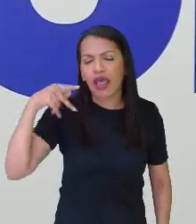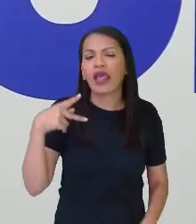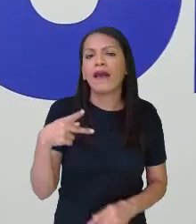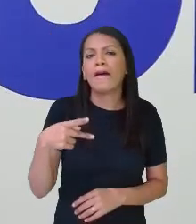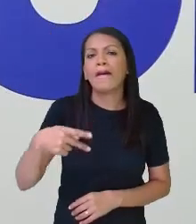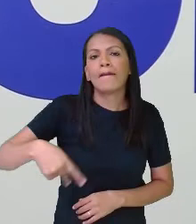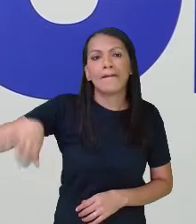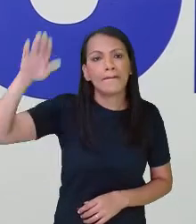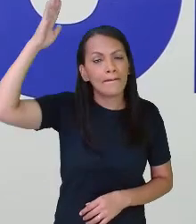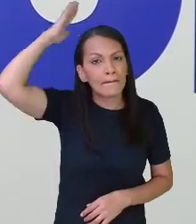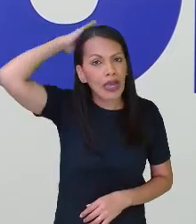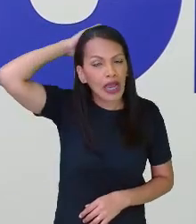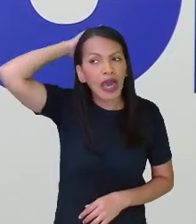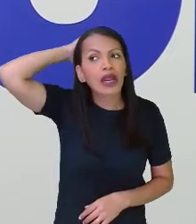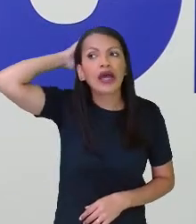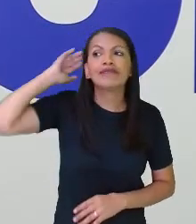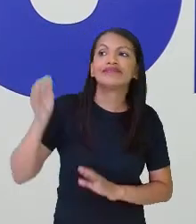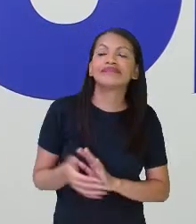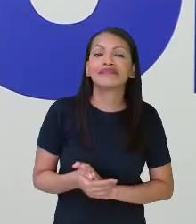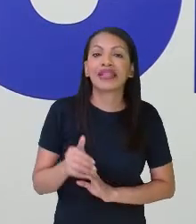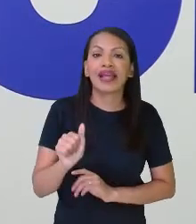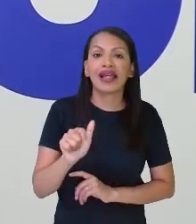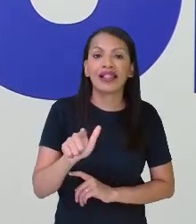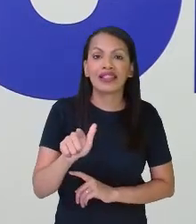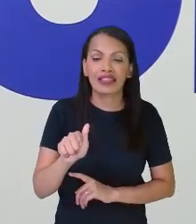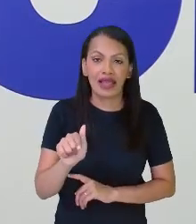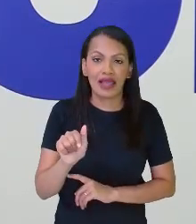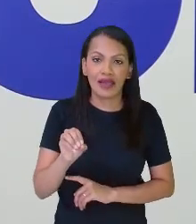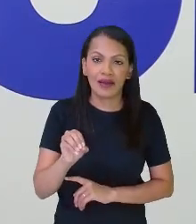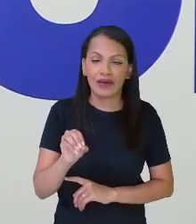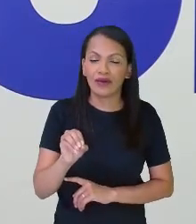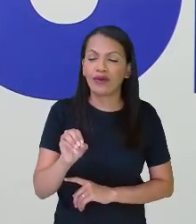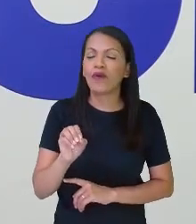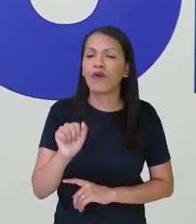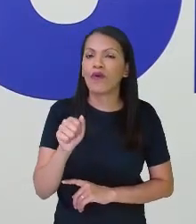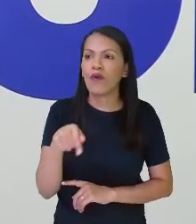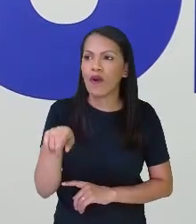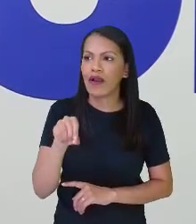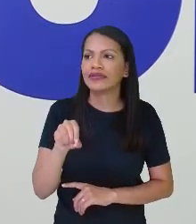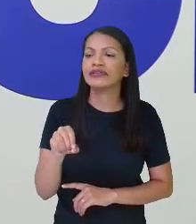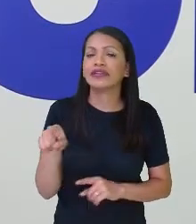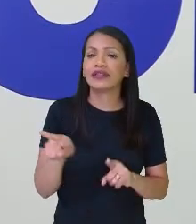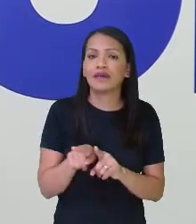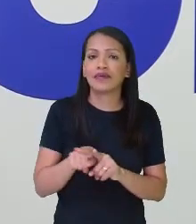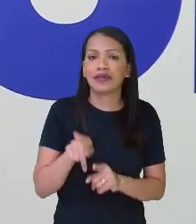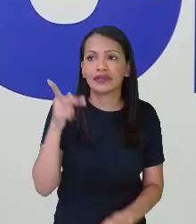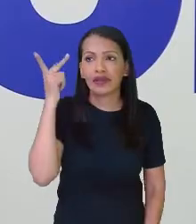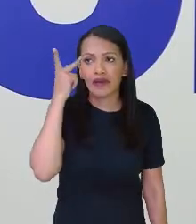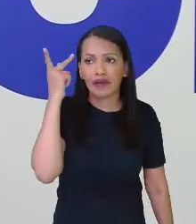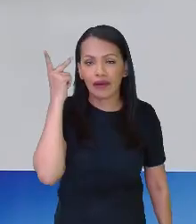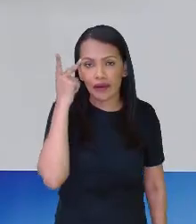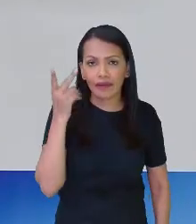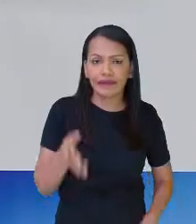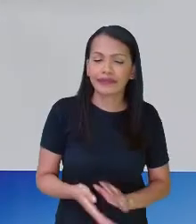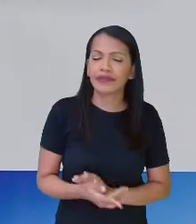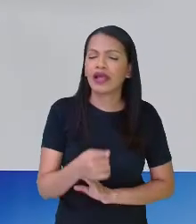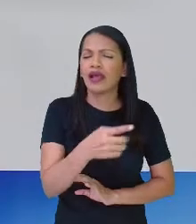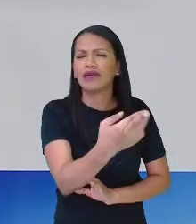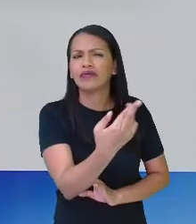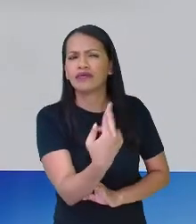caladinha, mas estava prestando atenção, estava atenta, disse aqui que é Minas Gerais e Pará.